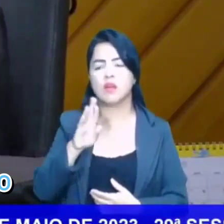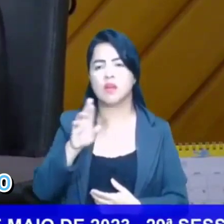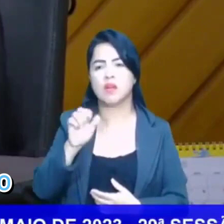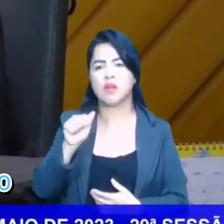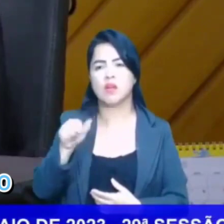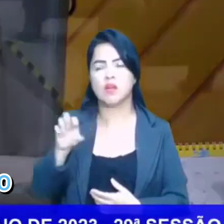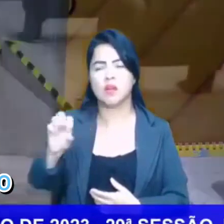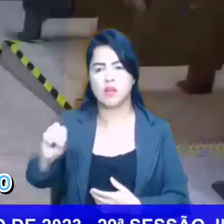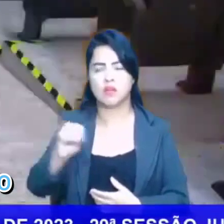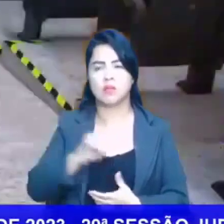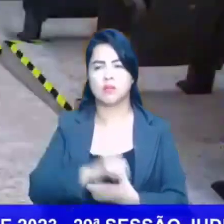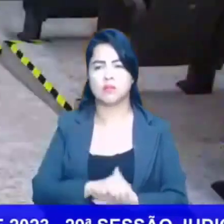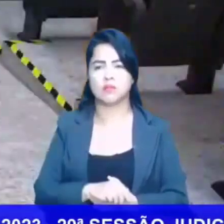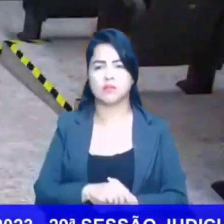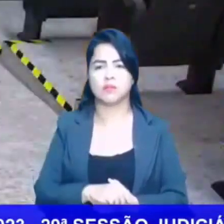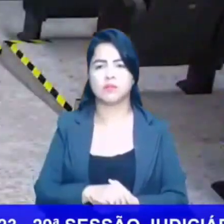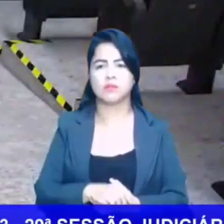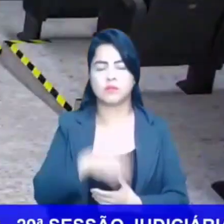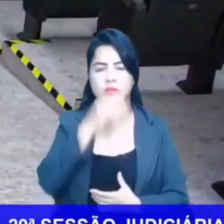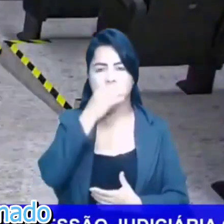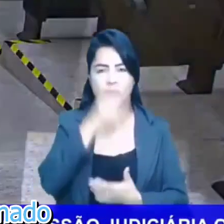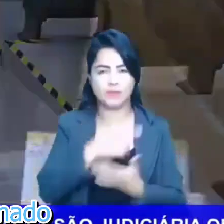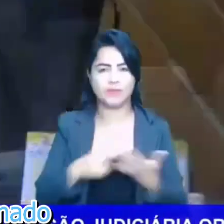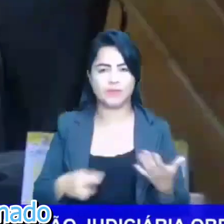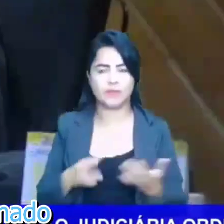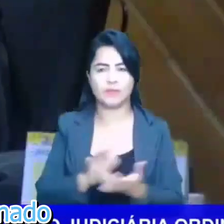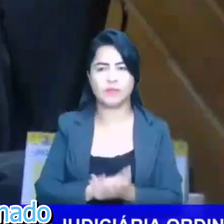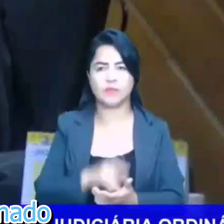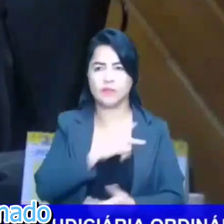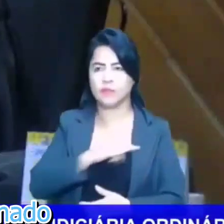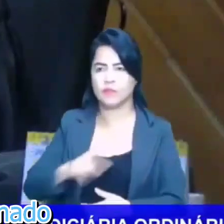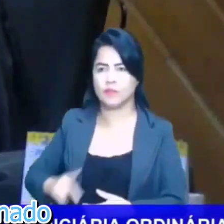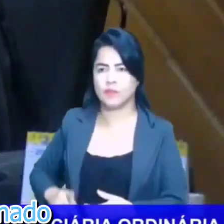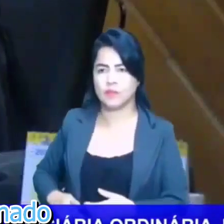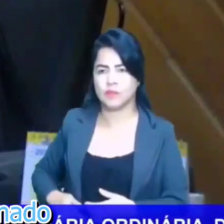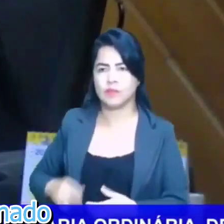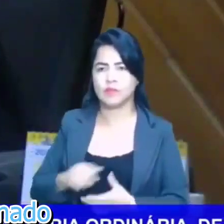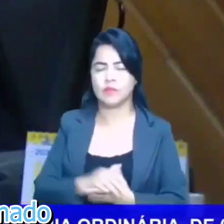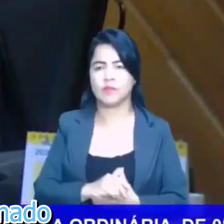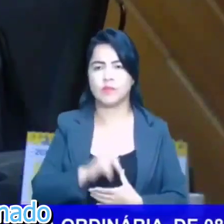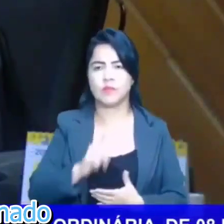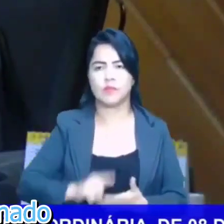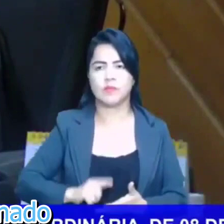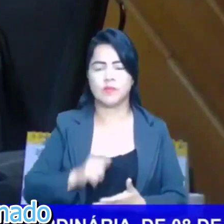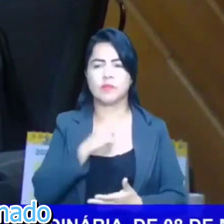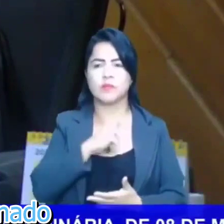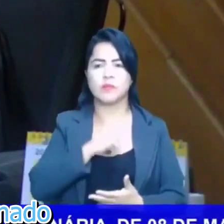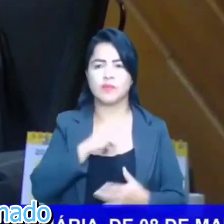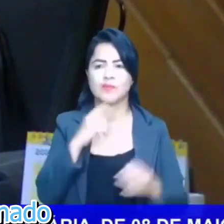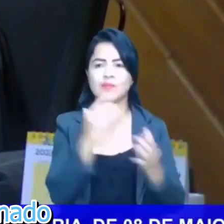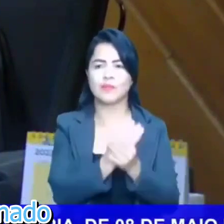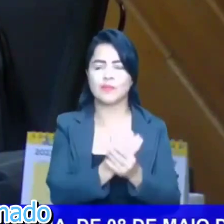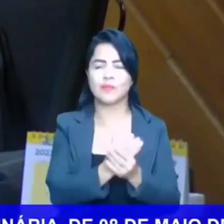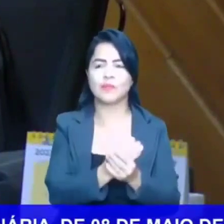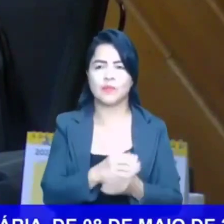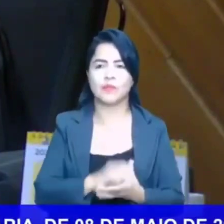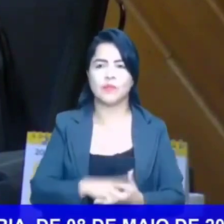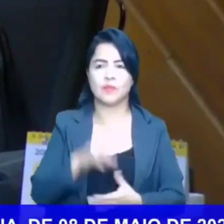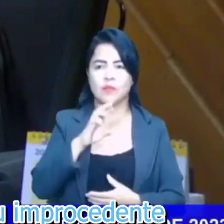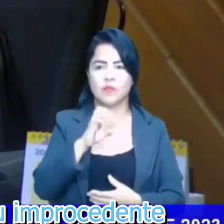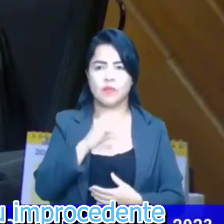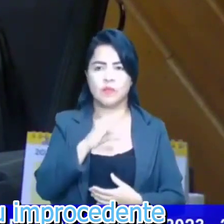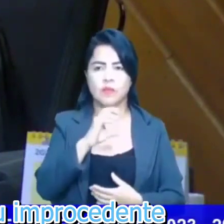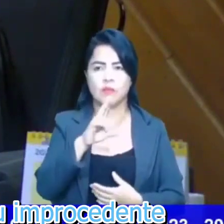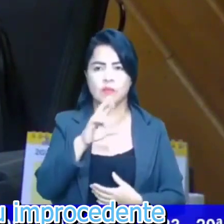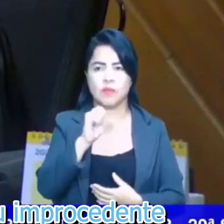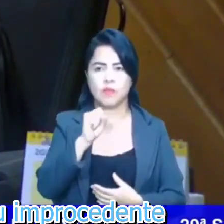relator está com a palavra. Senhor presidente, aqui no caso é o recurso relacionado do desembargador com